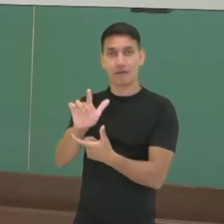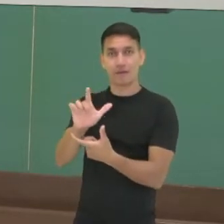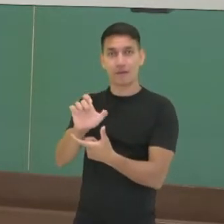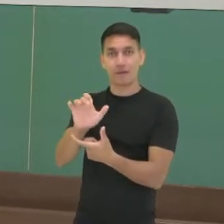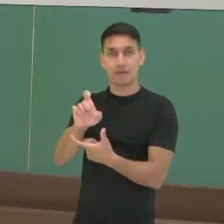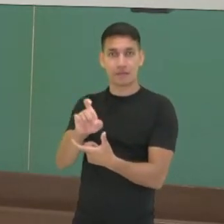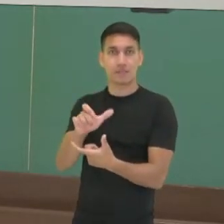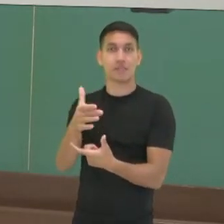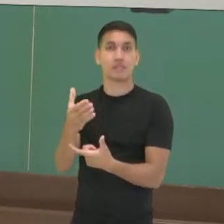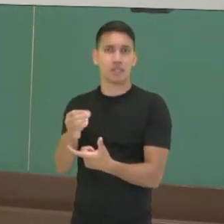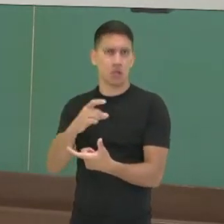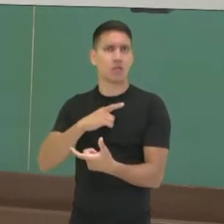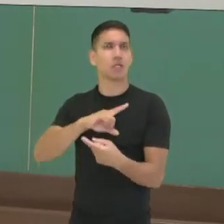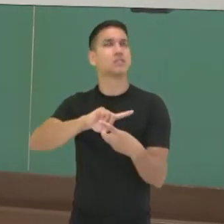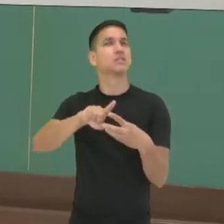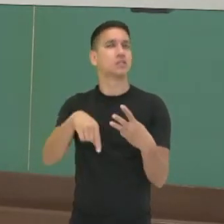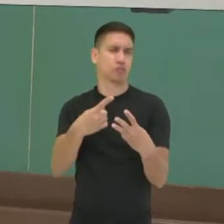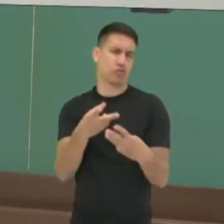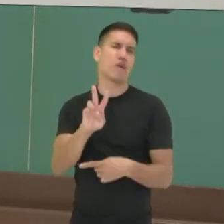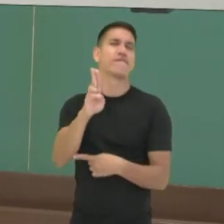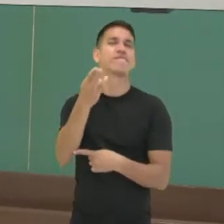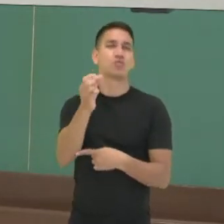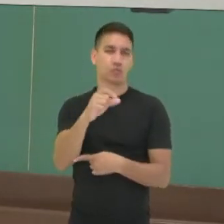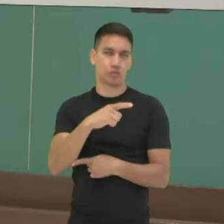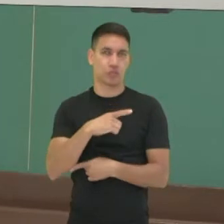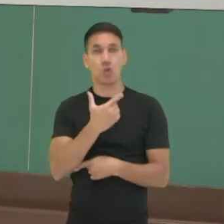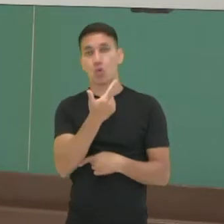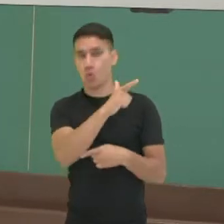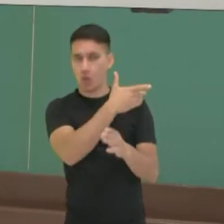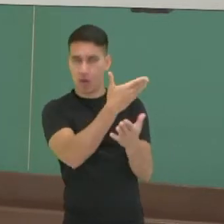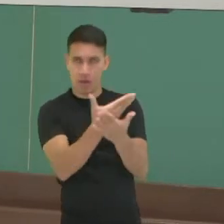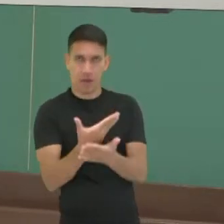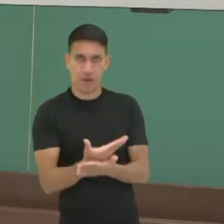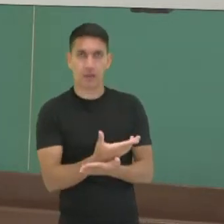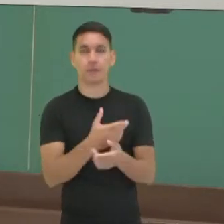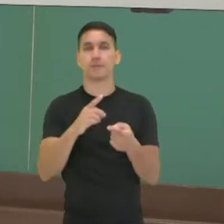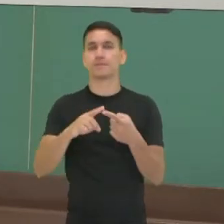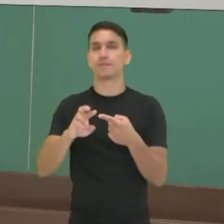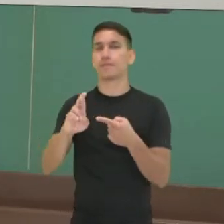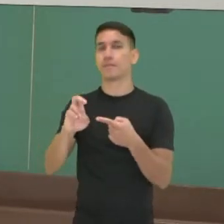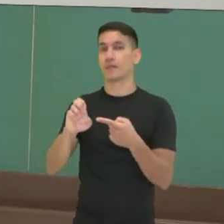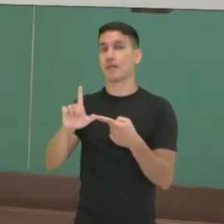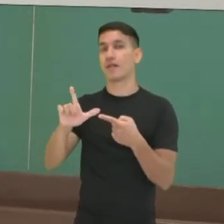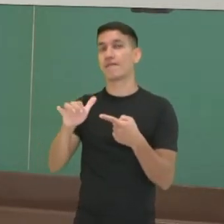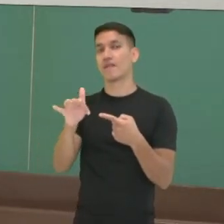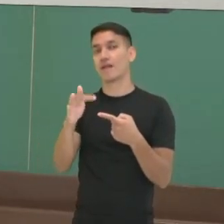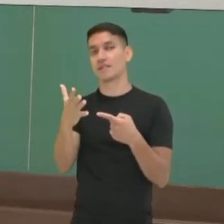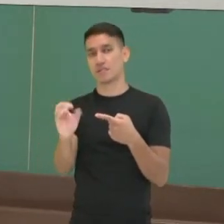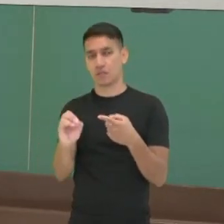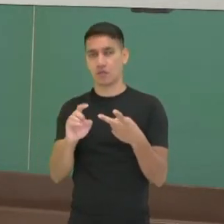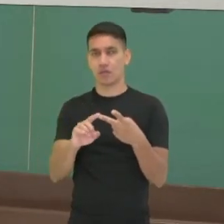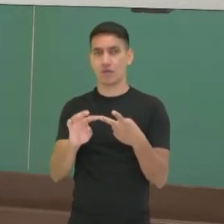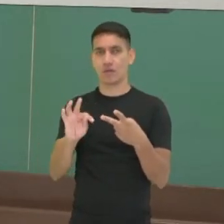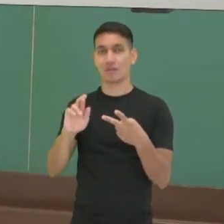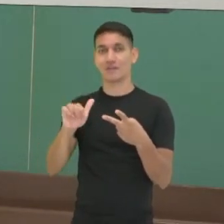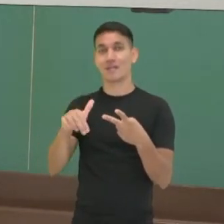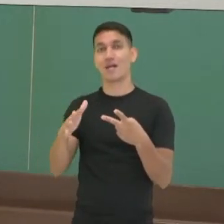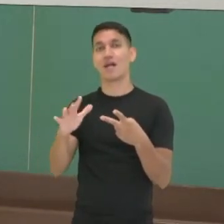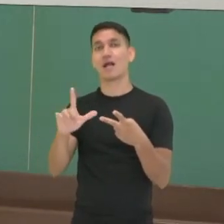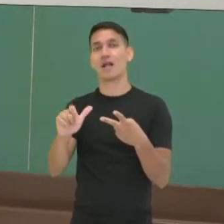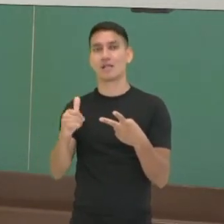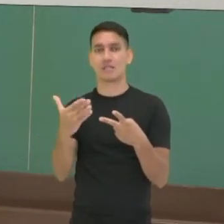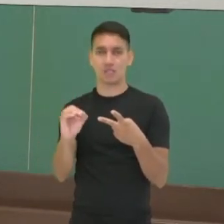as conhecidas, vocês já viram em outras aulas. Reflexão, translação e rotação. A primeira